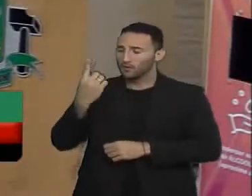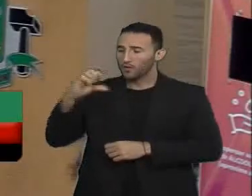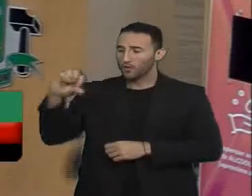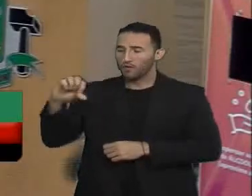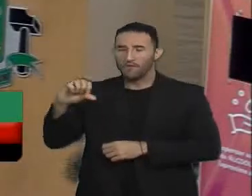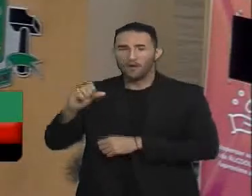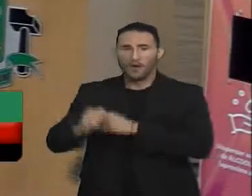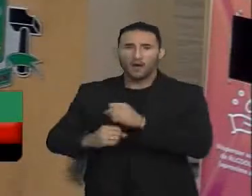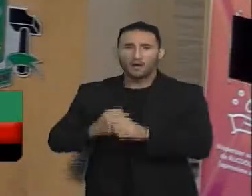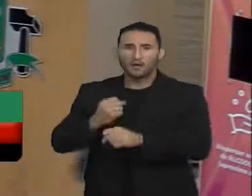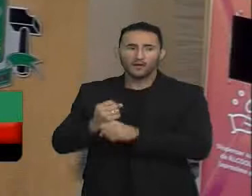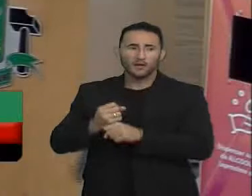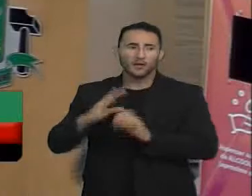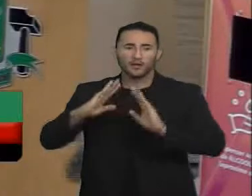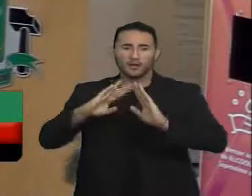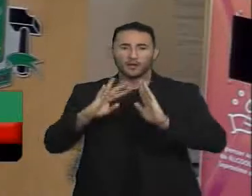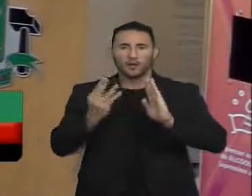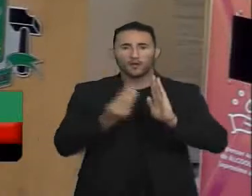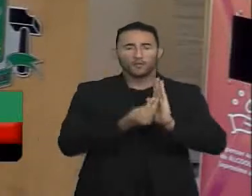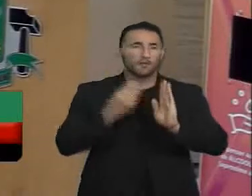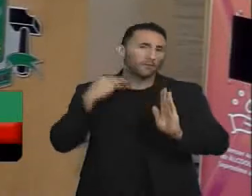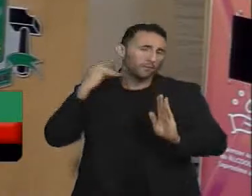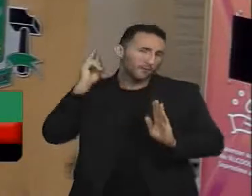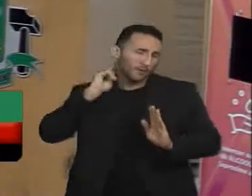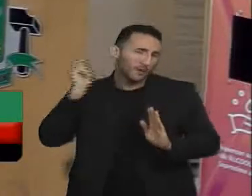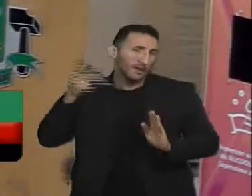Igreja Presbiteriana Independente do Brasil.